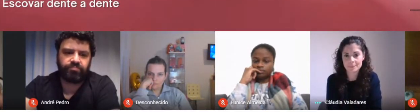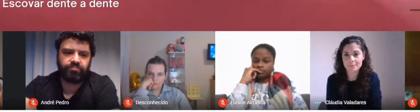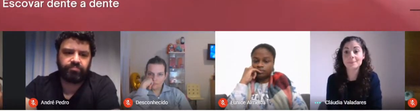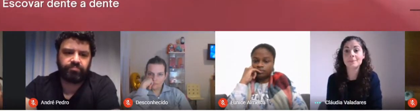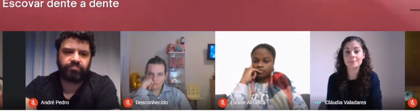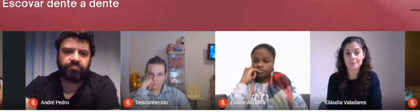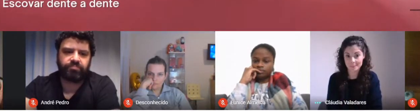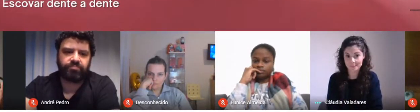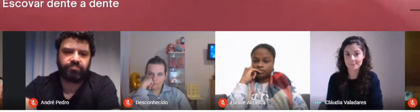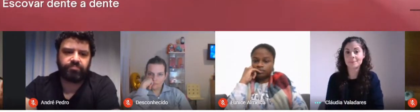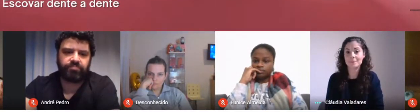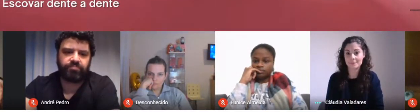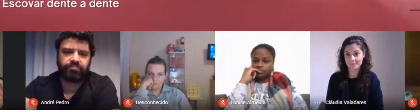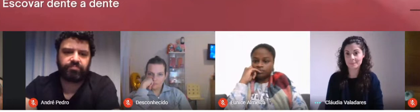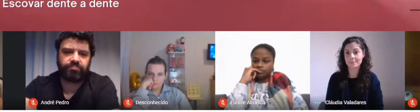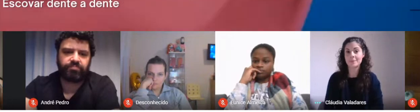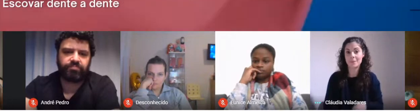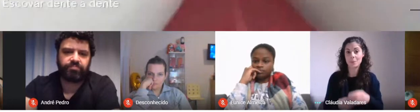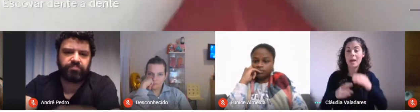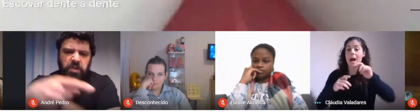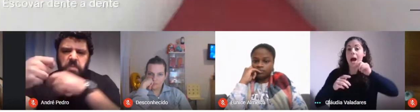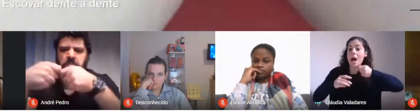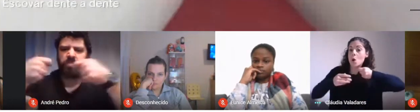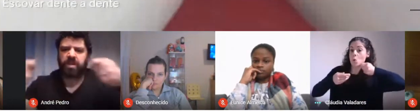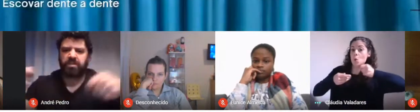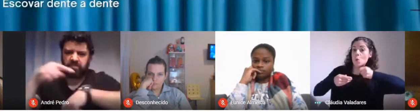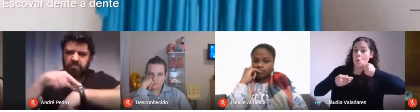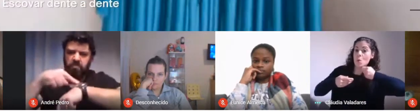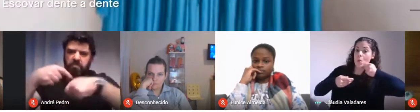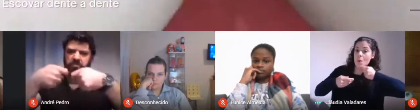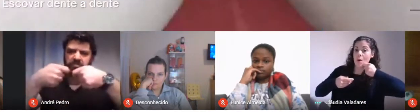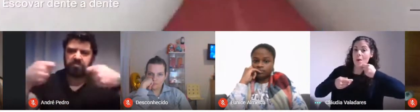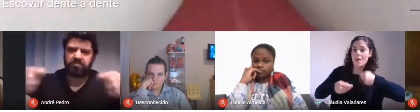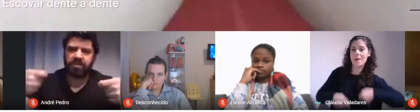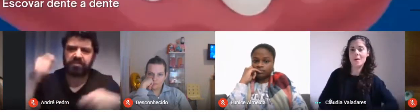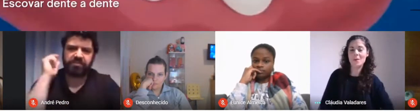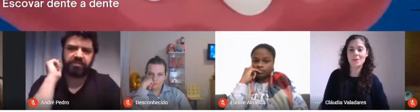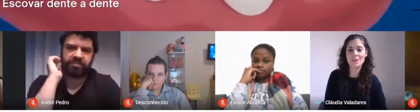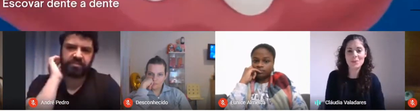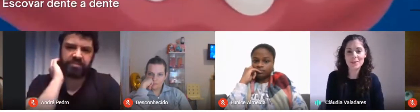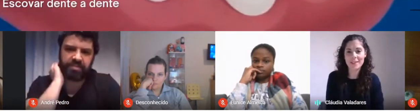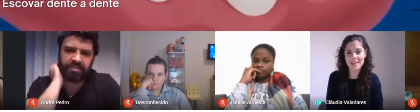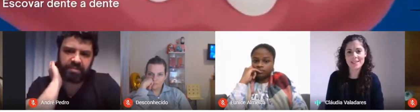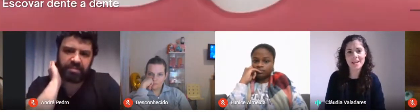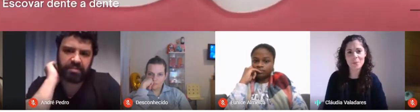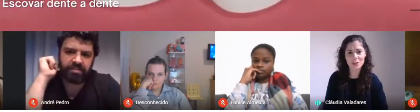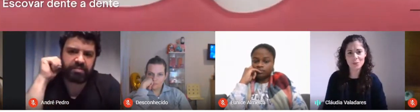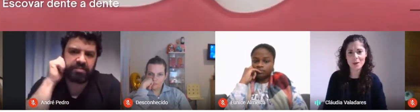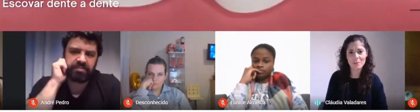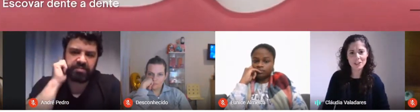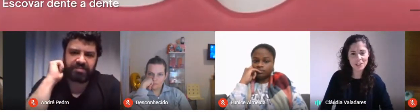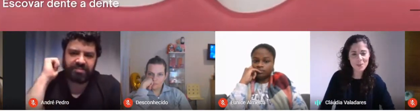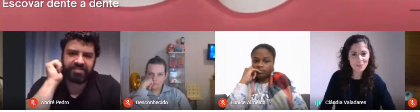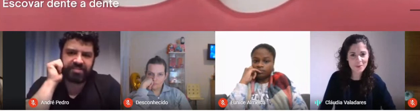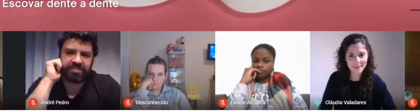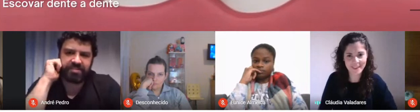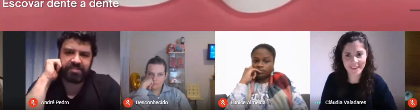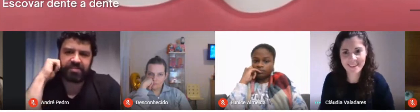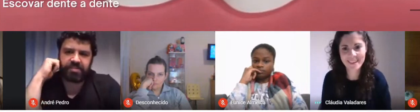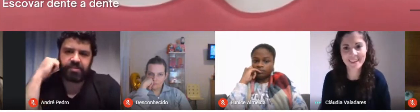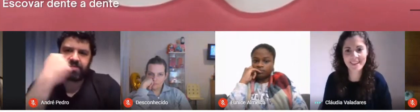Continua a ser feita uma pequena angulação para que as cerdas entrem dentro do dente. Diz o André que assim é capaz de demorar mais